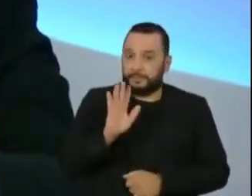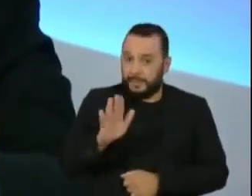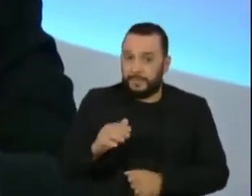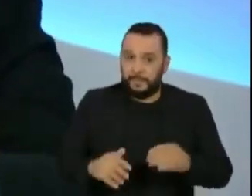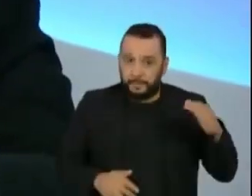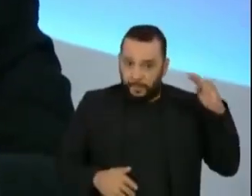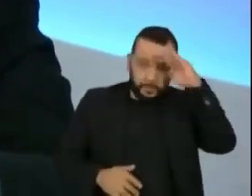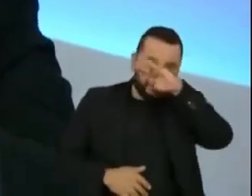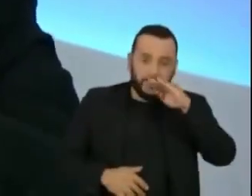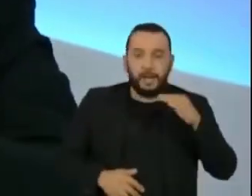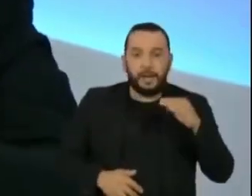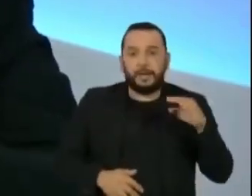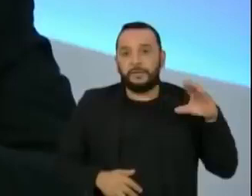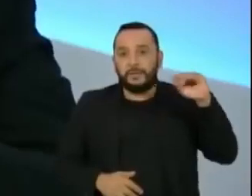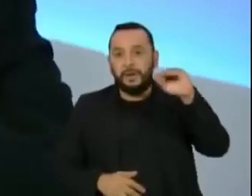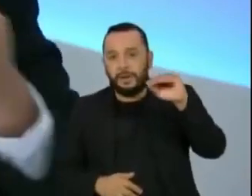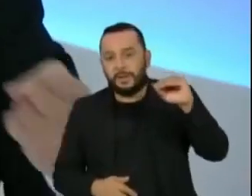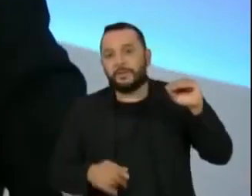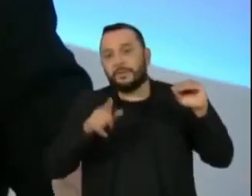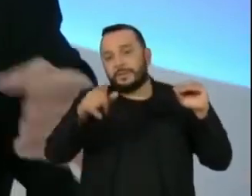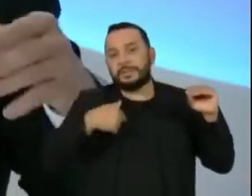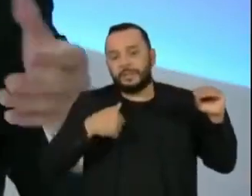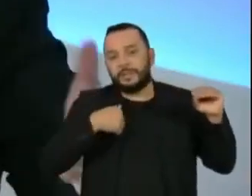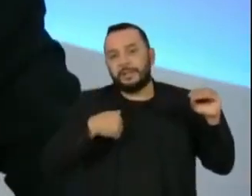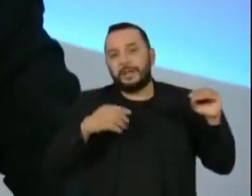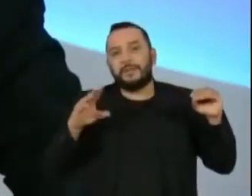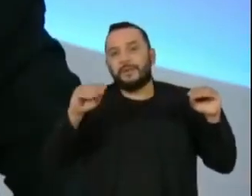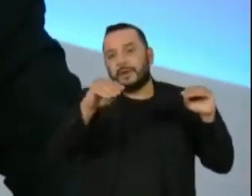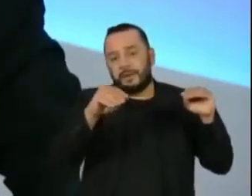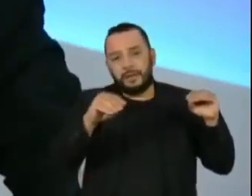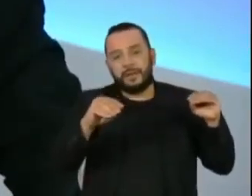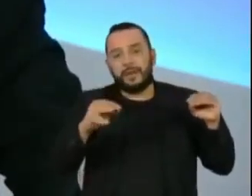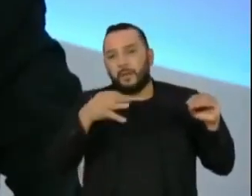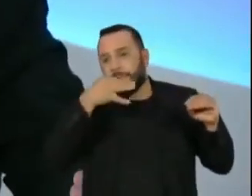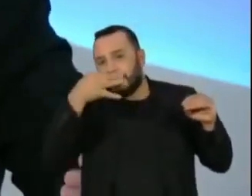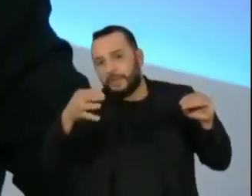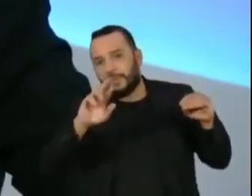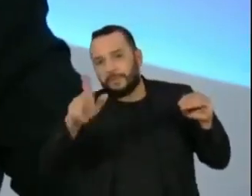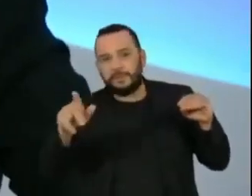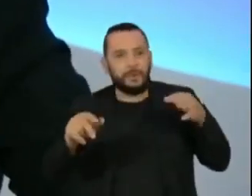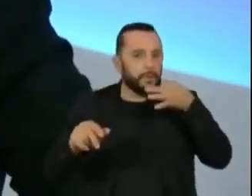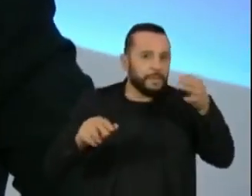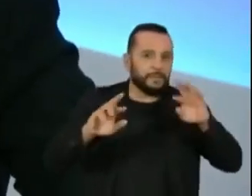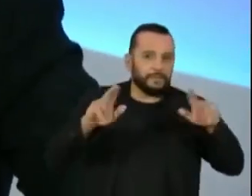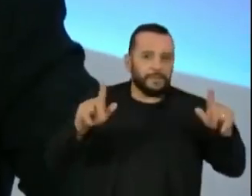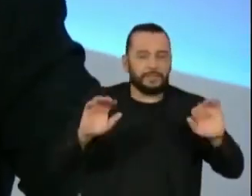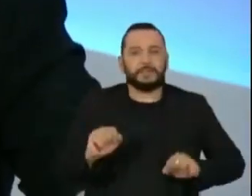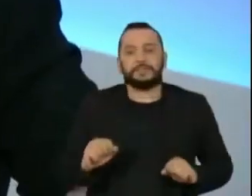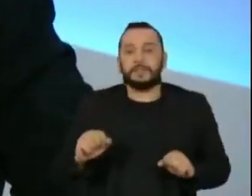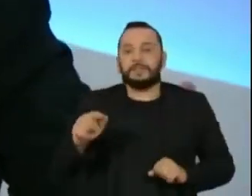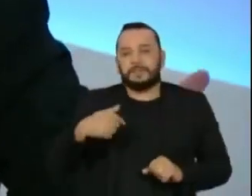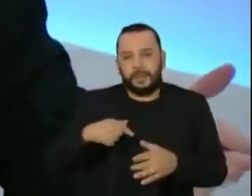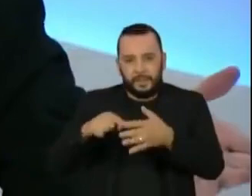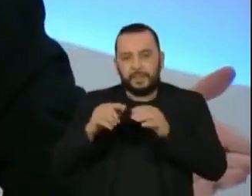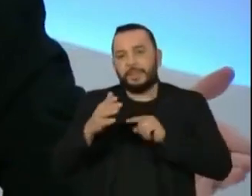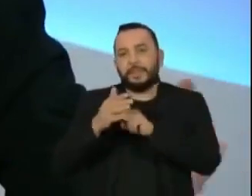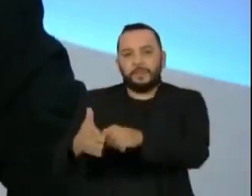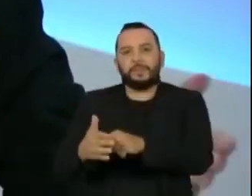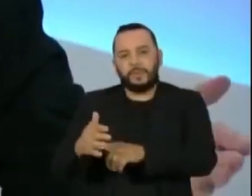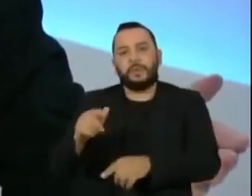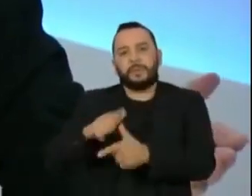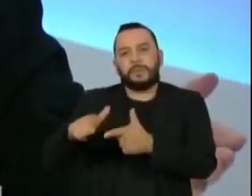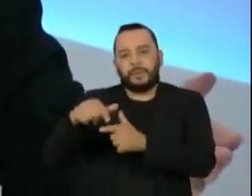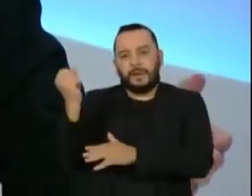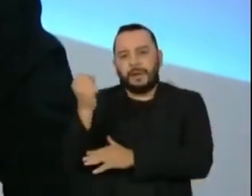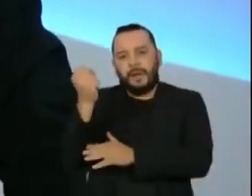e a sua, elas se chocam. Porque enquanto o senhor diz que denunciou fatos gravíssimos, o presidente diz